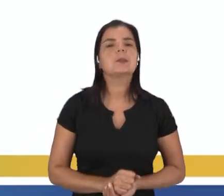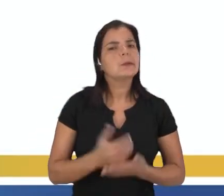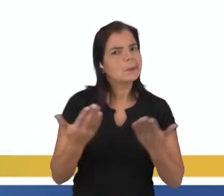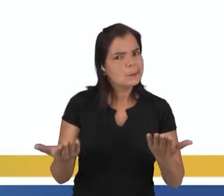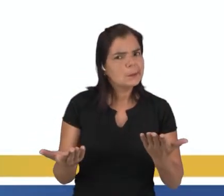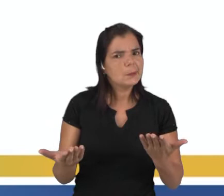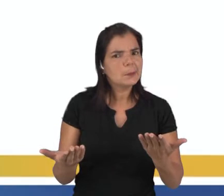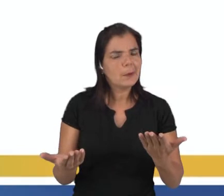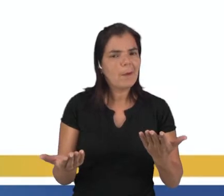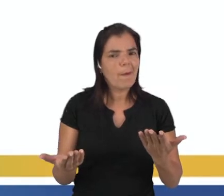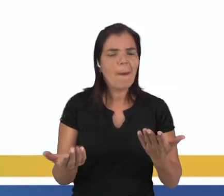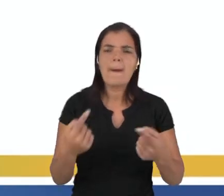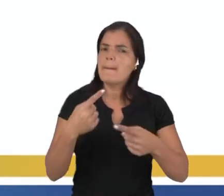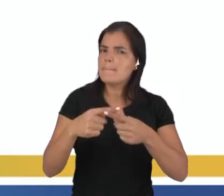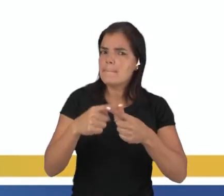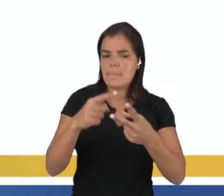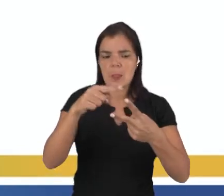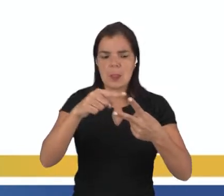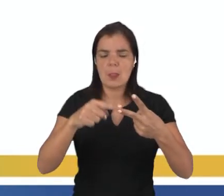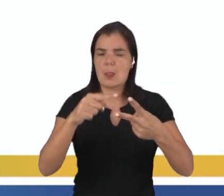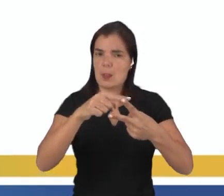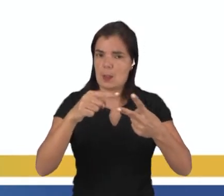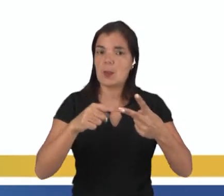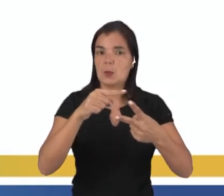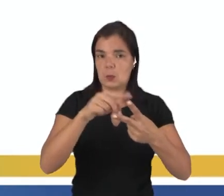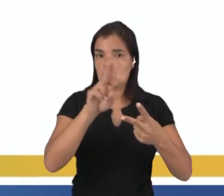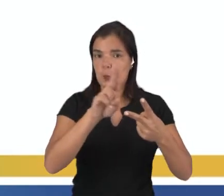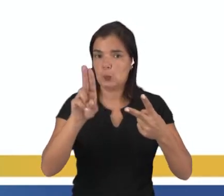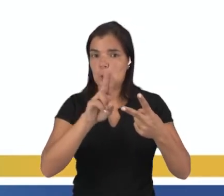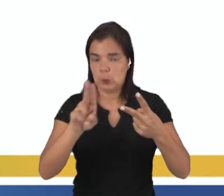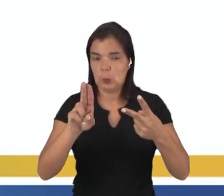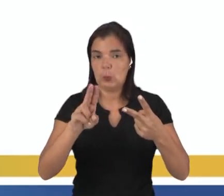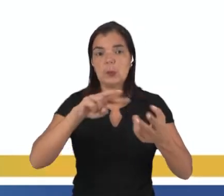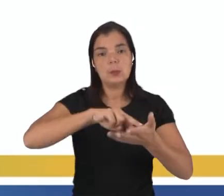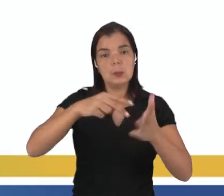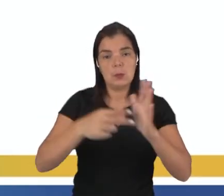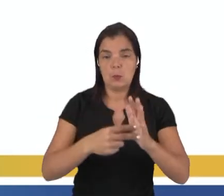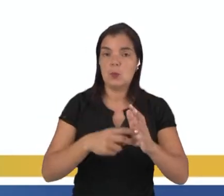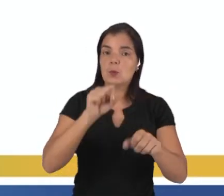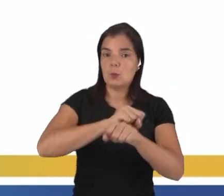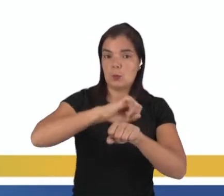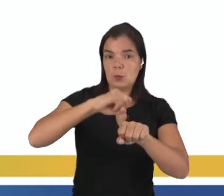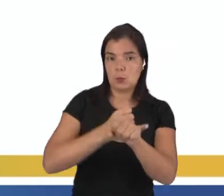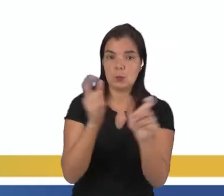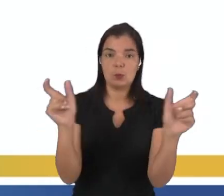Né? Então, por ter esses 2 núcleos principais, Maria e Ana, nós temos o